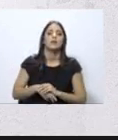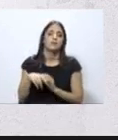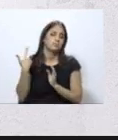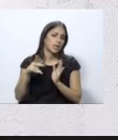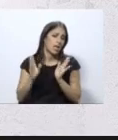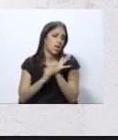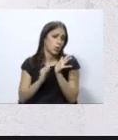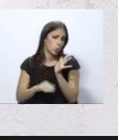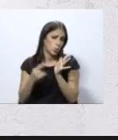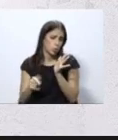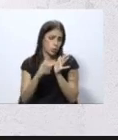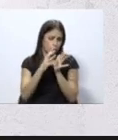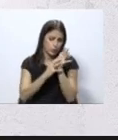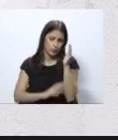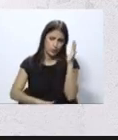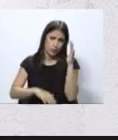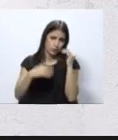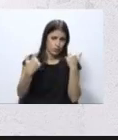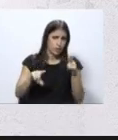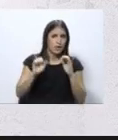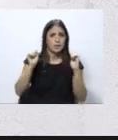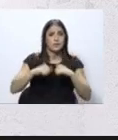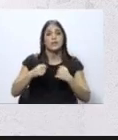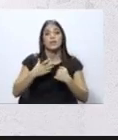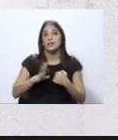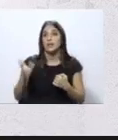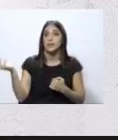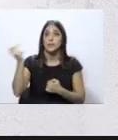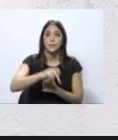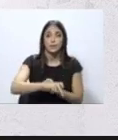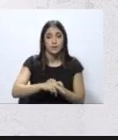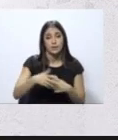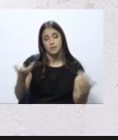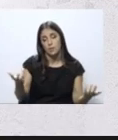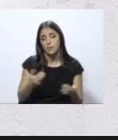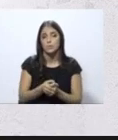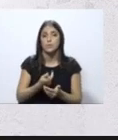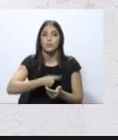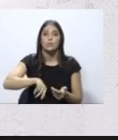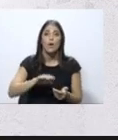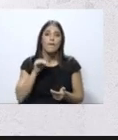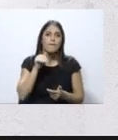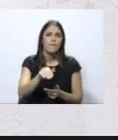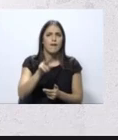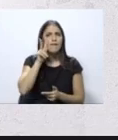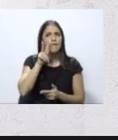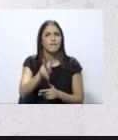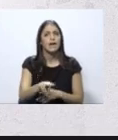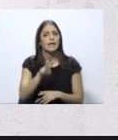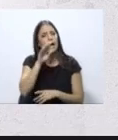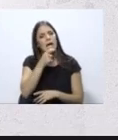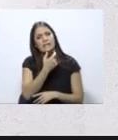muito vir. Pelos vistos, queria vir. Vamos ver se nos consegue ajudar